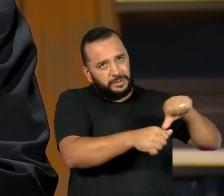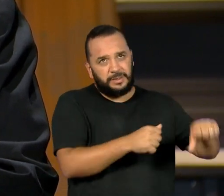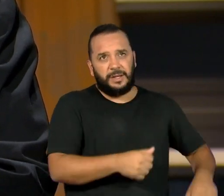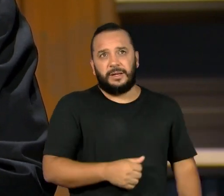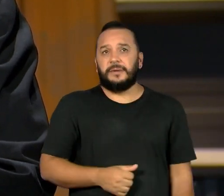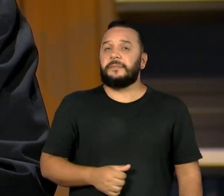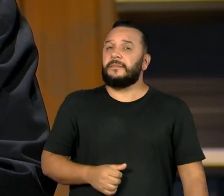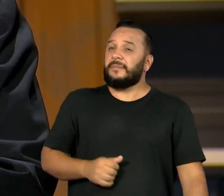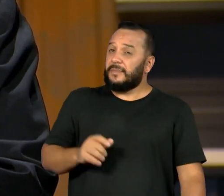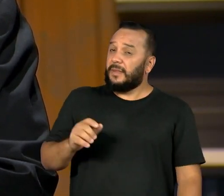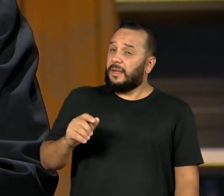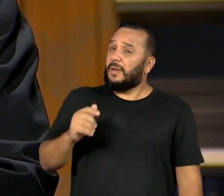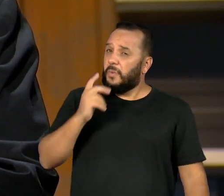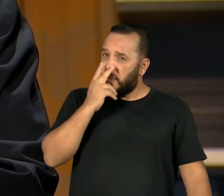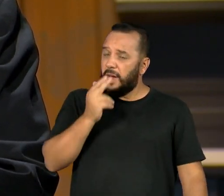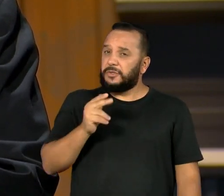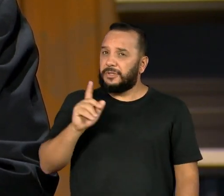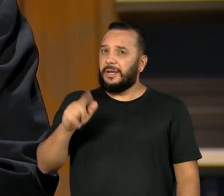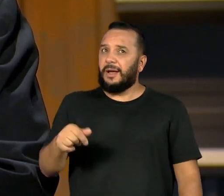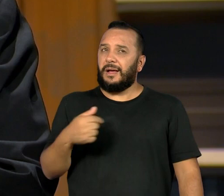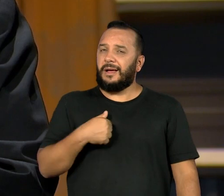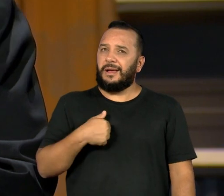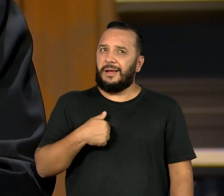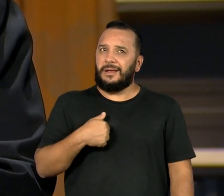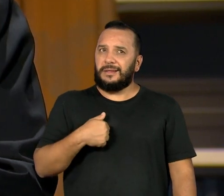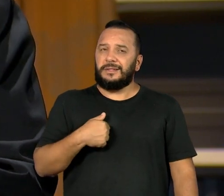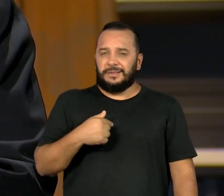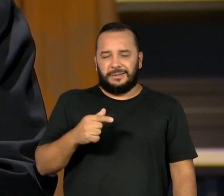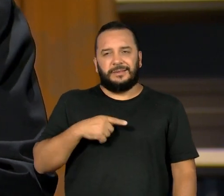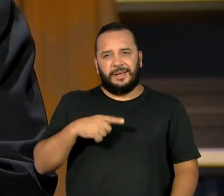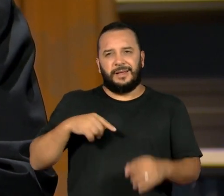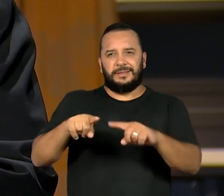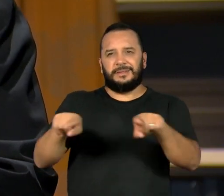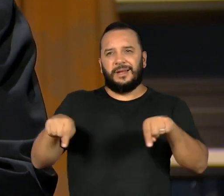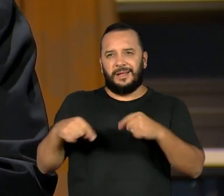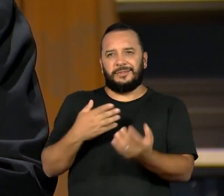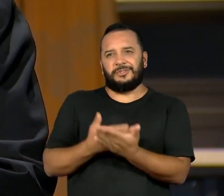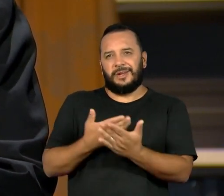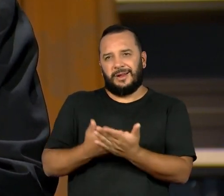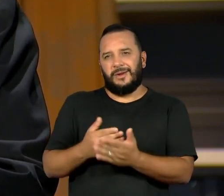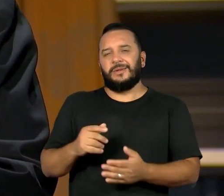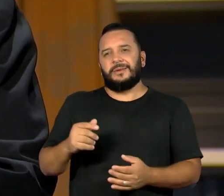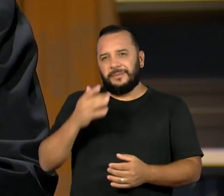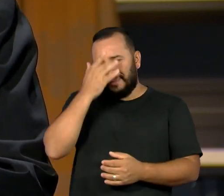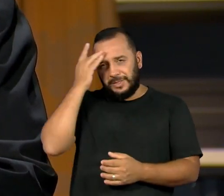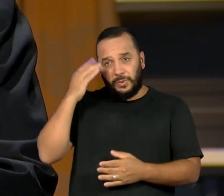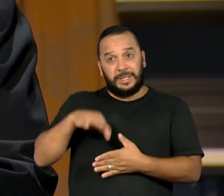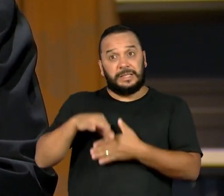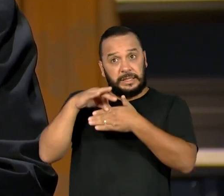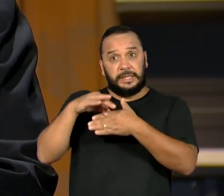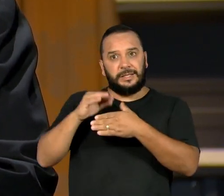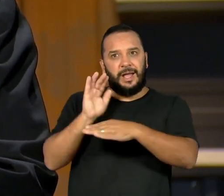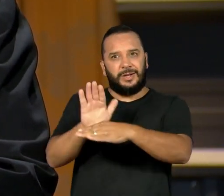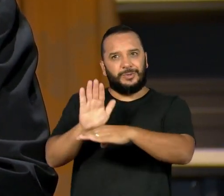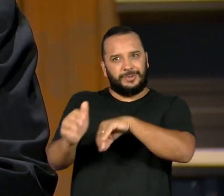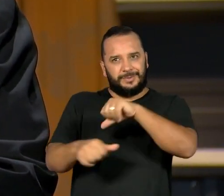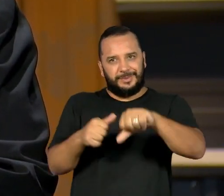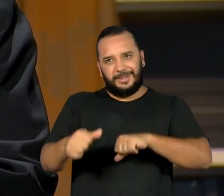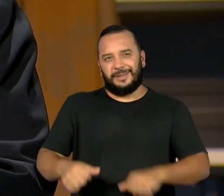nessas várias camadas que tem os Twin Tabs na sala de aula, tem líderes,